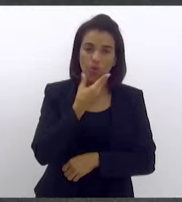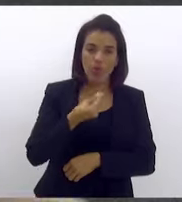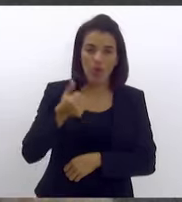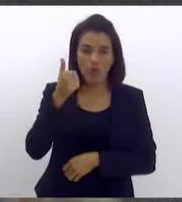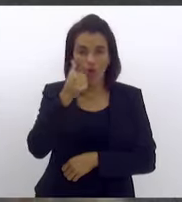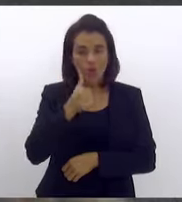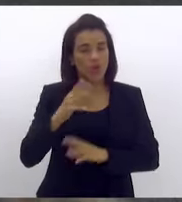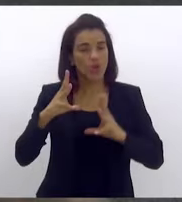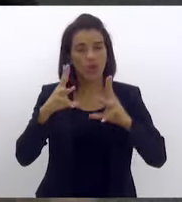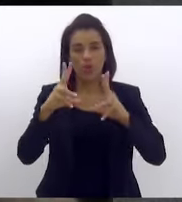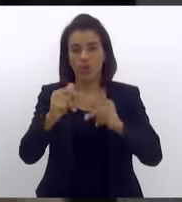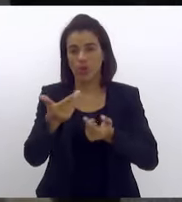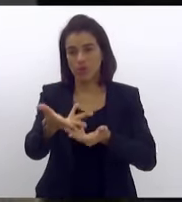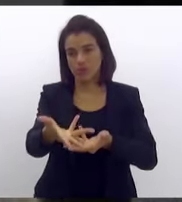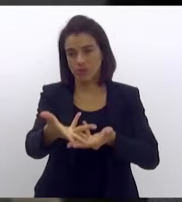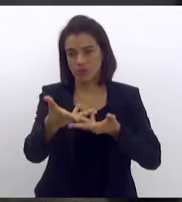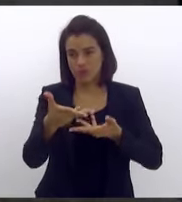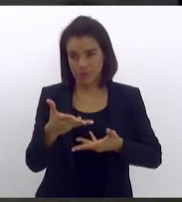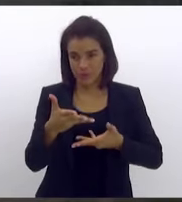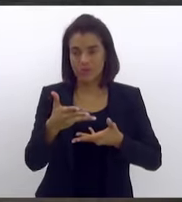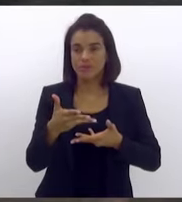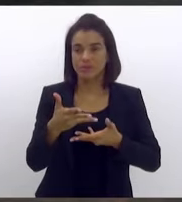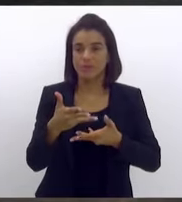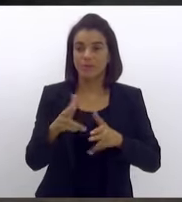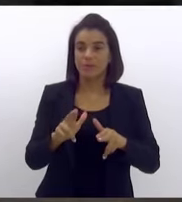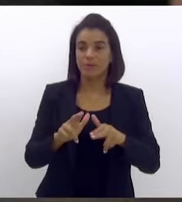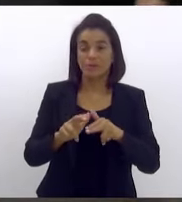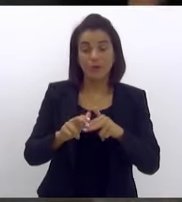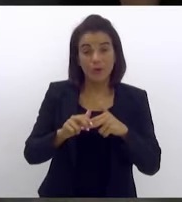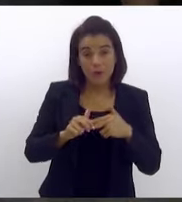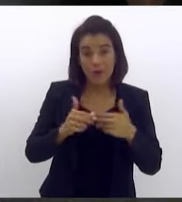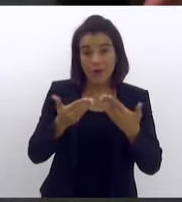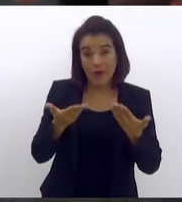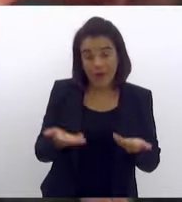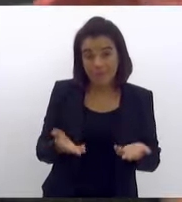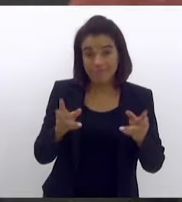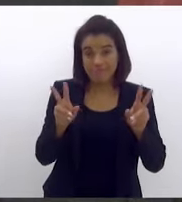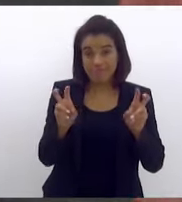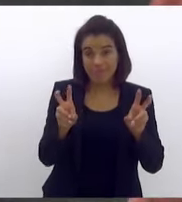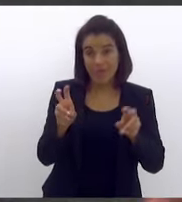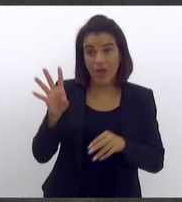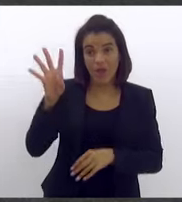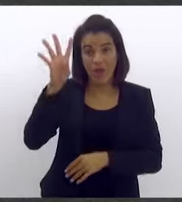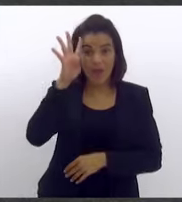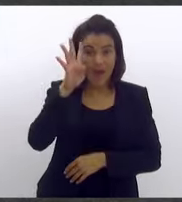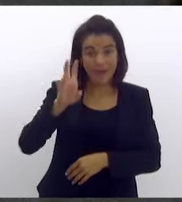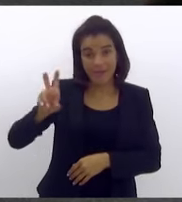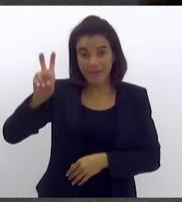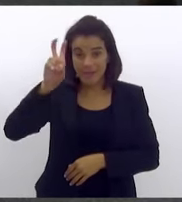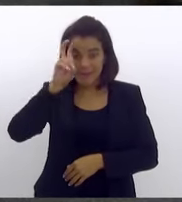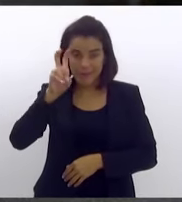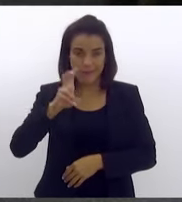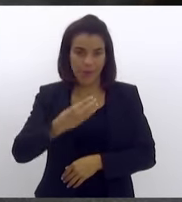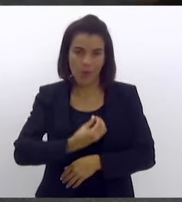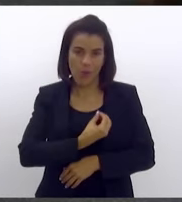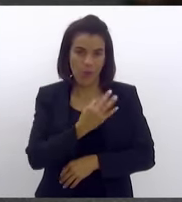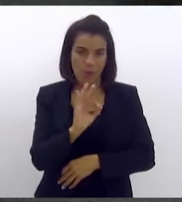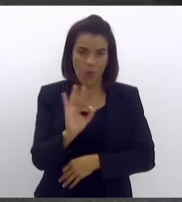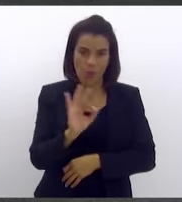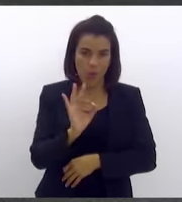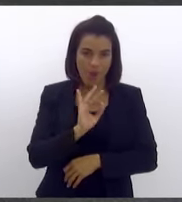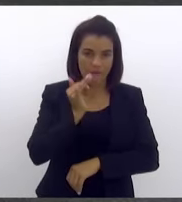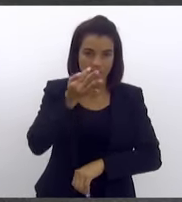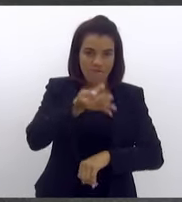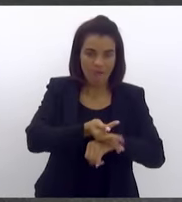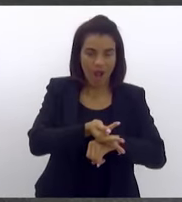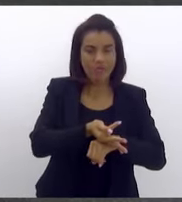foram todos convidados. Por conta disso, amanhã e quinta-feira eu não estarei aqui, porque eu faço parte da diretoria,